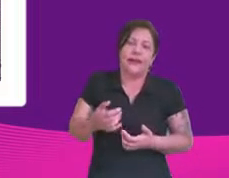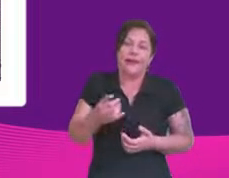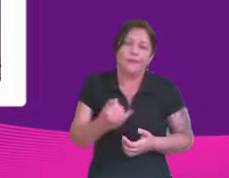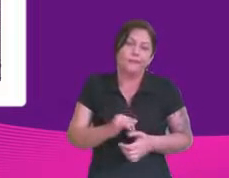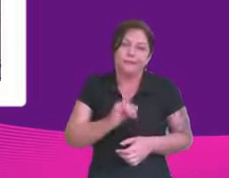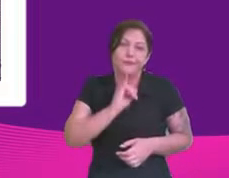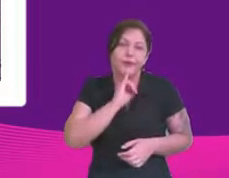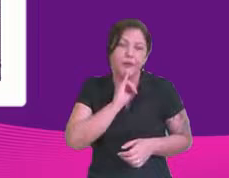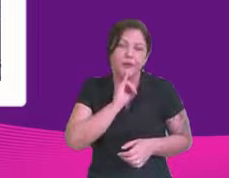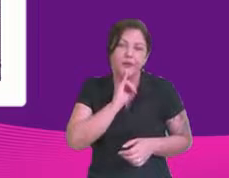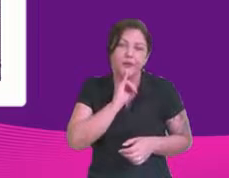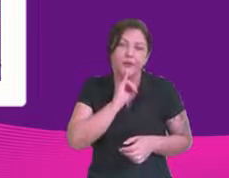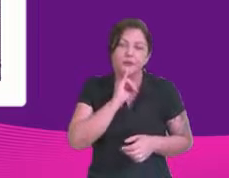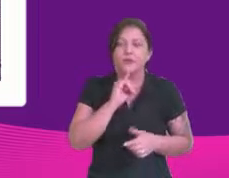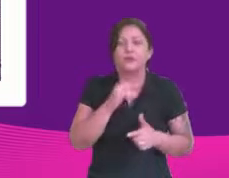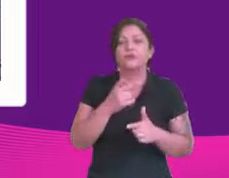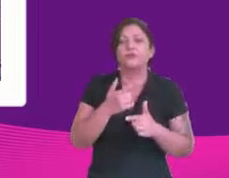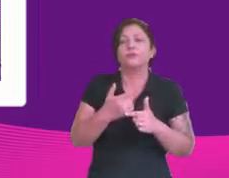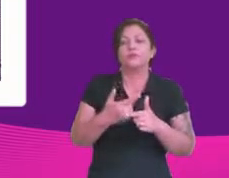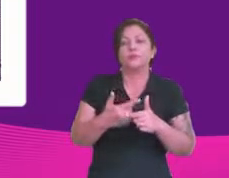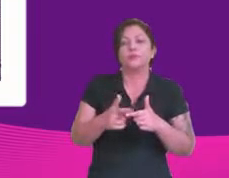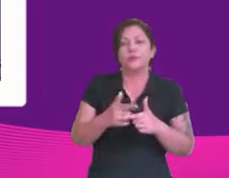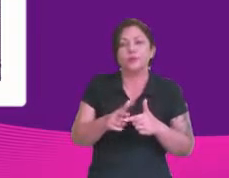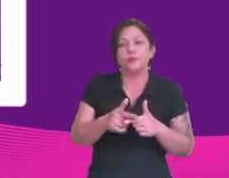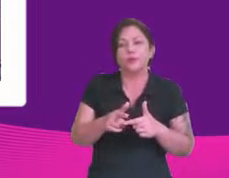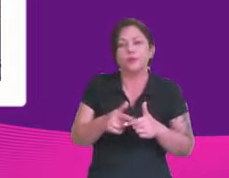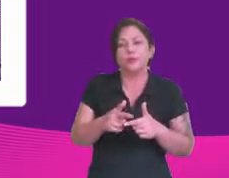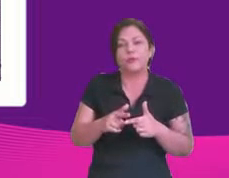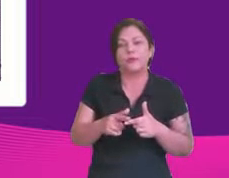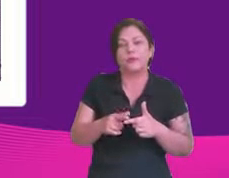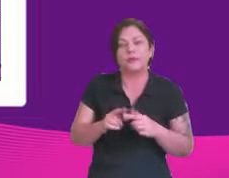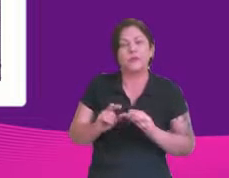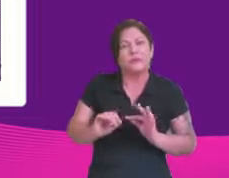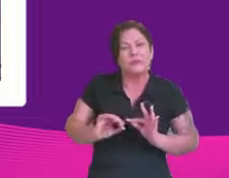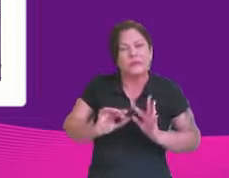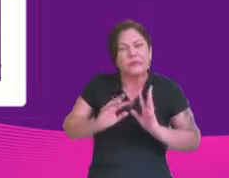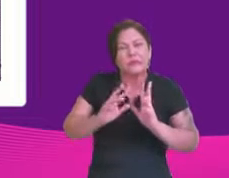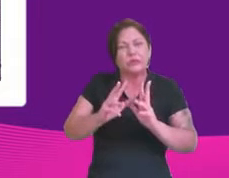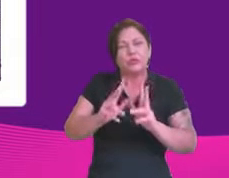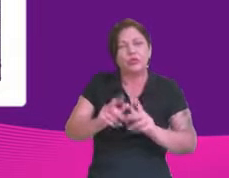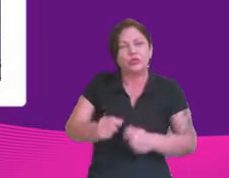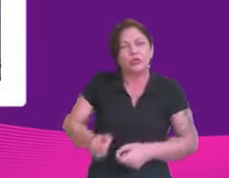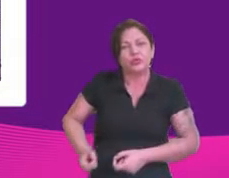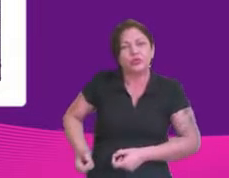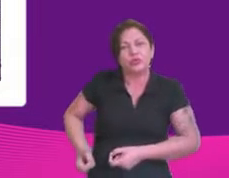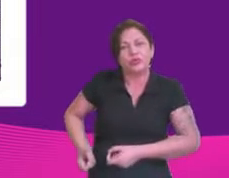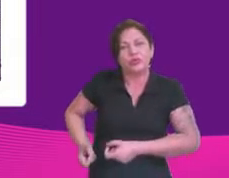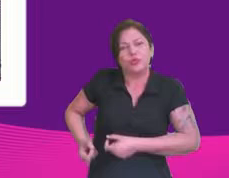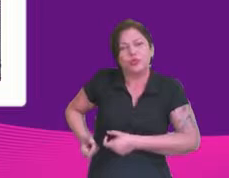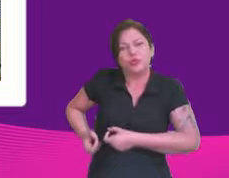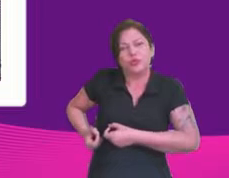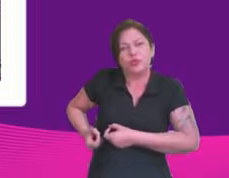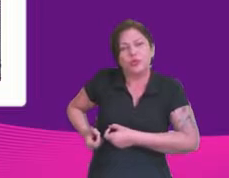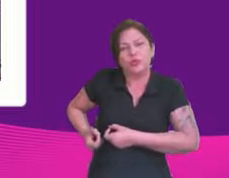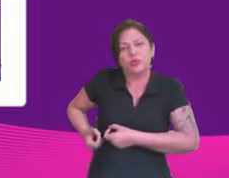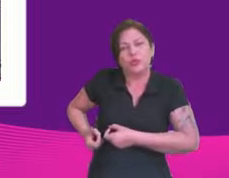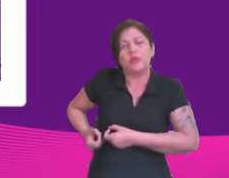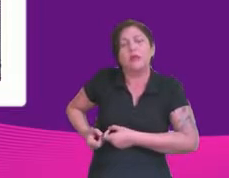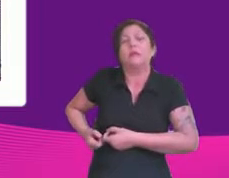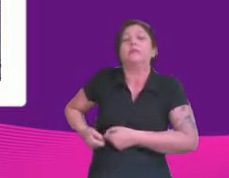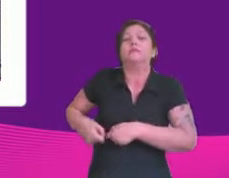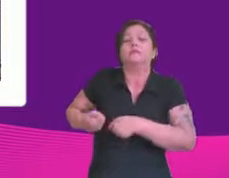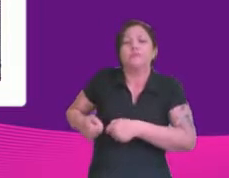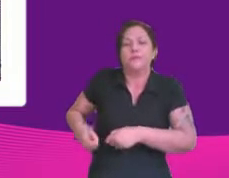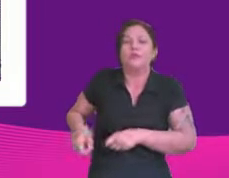como foi apresentado a presença de um santuário, né, de tumor próximo ao íris esplênico. Então, a gente sempre